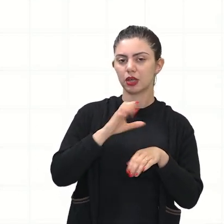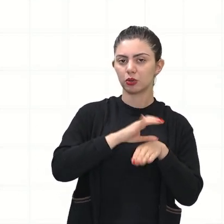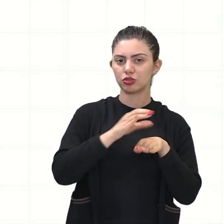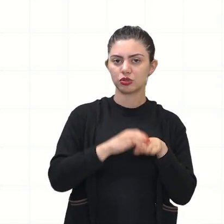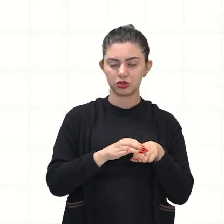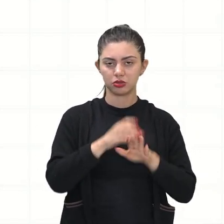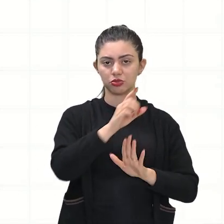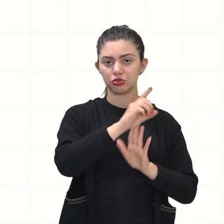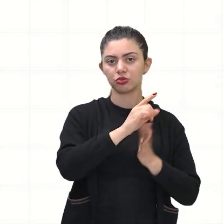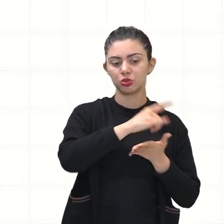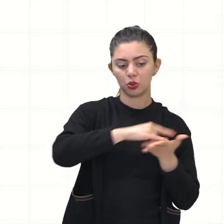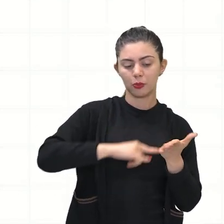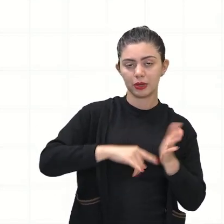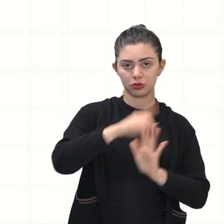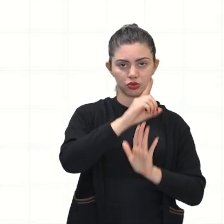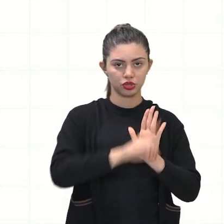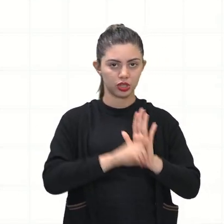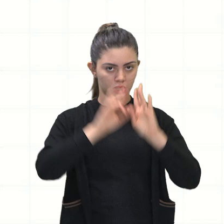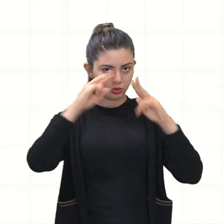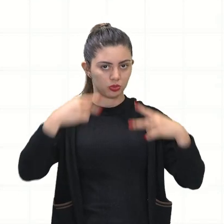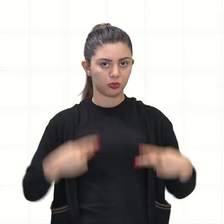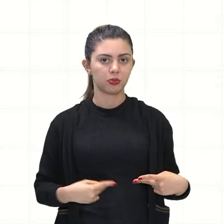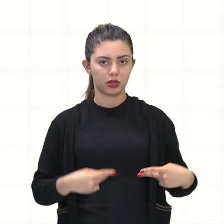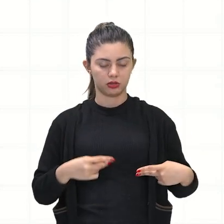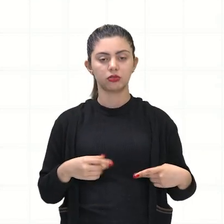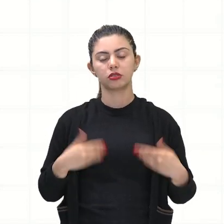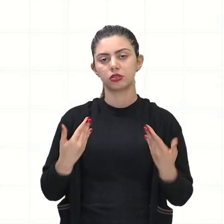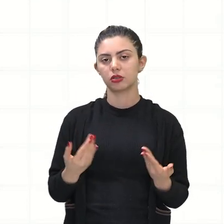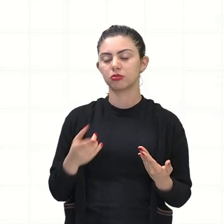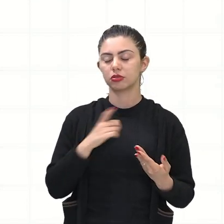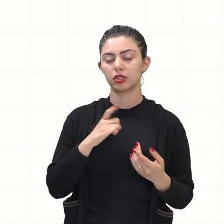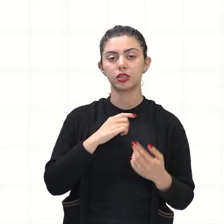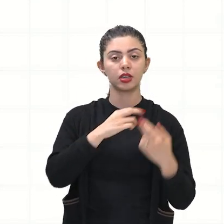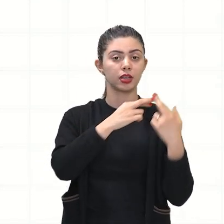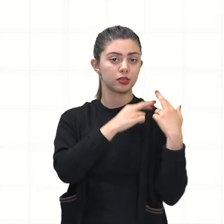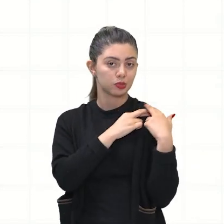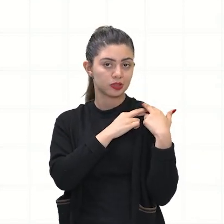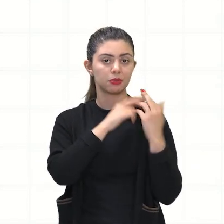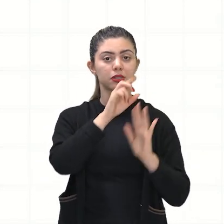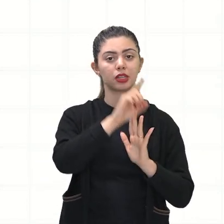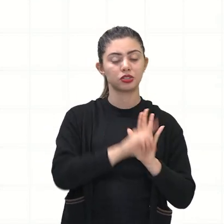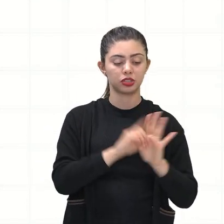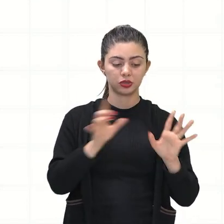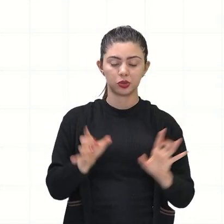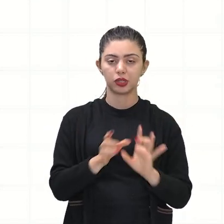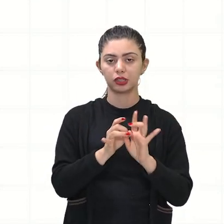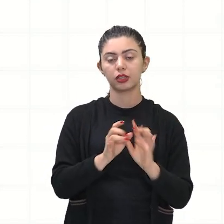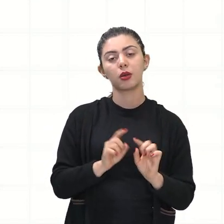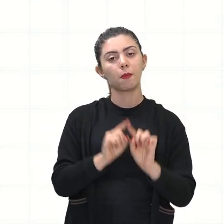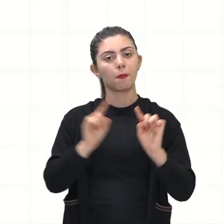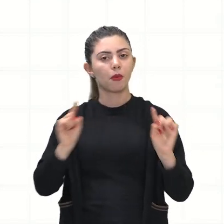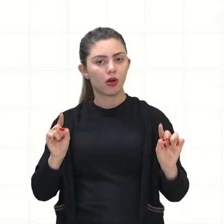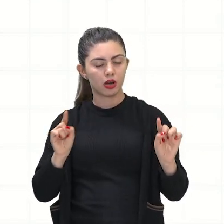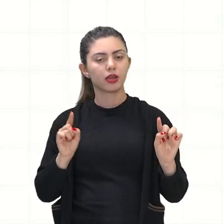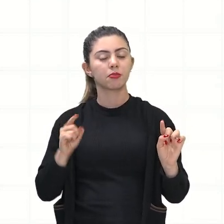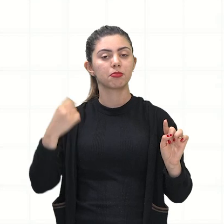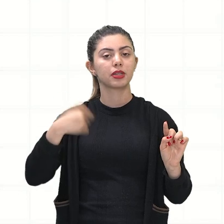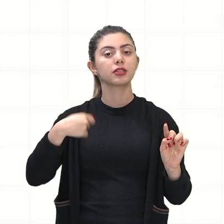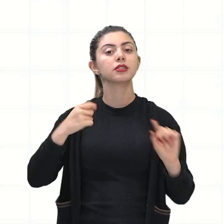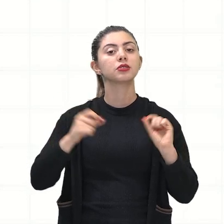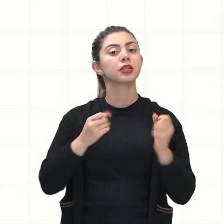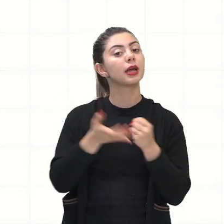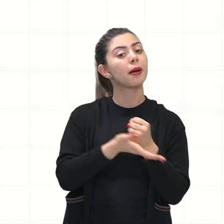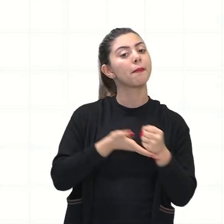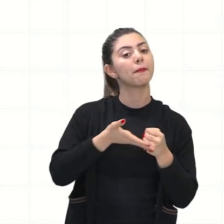Humanos, nós pensamos todo esse respeito, todos esses direitos e deveres, mas que devem ter em seu